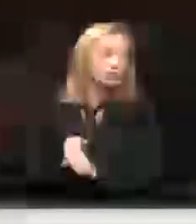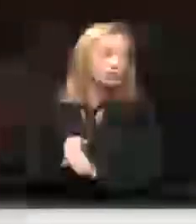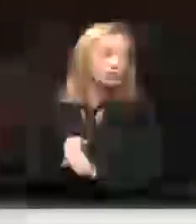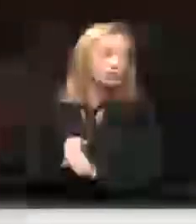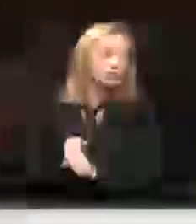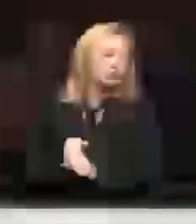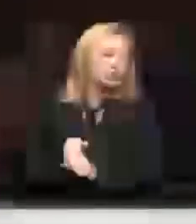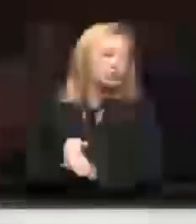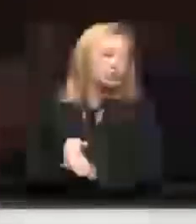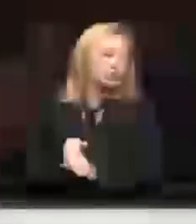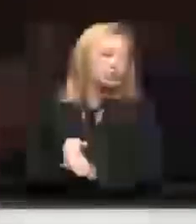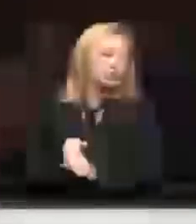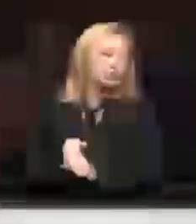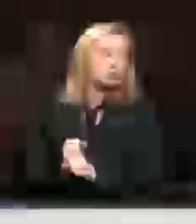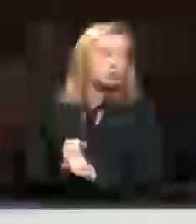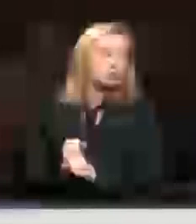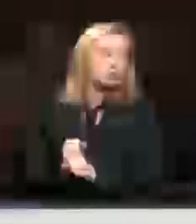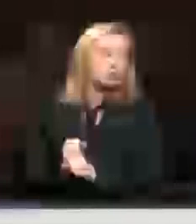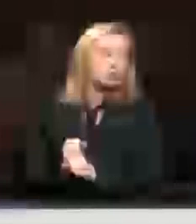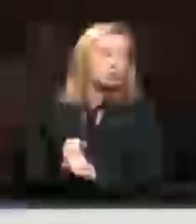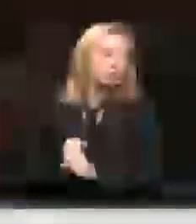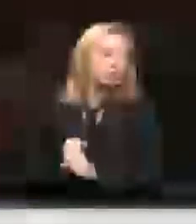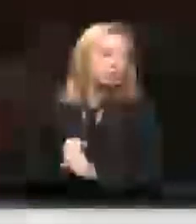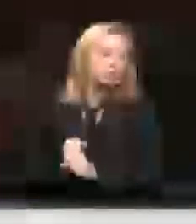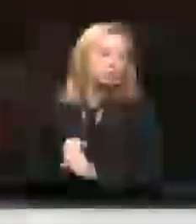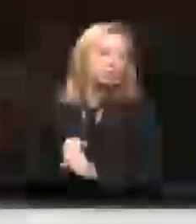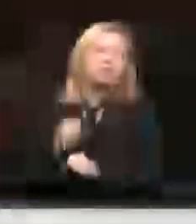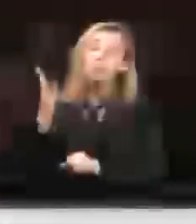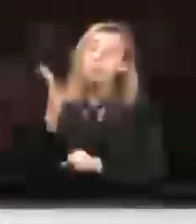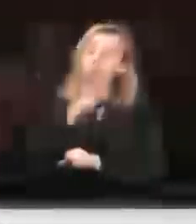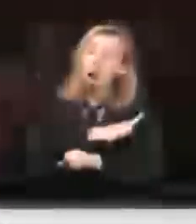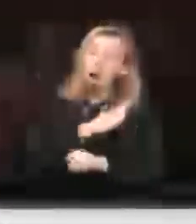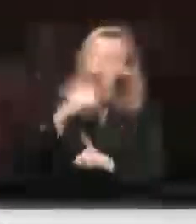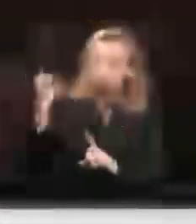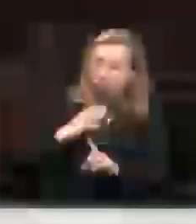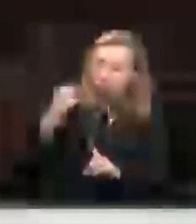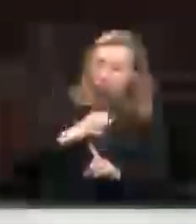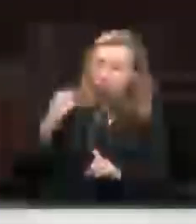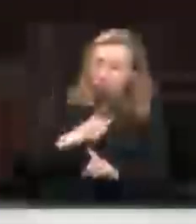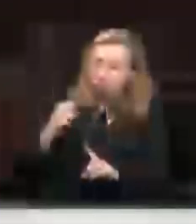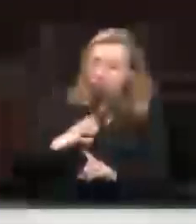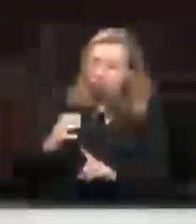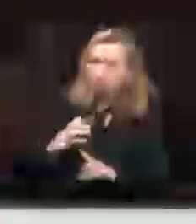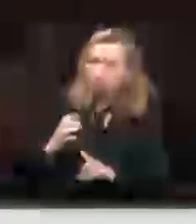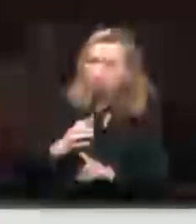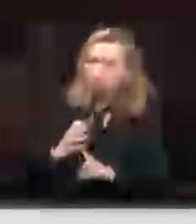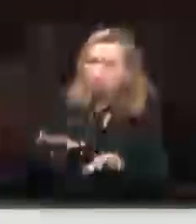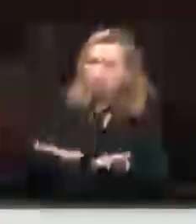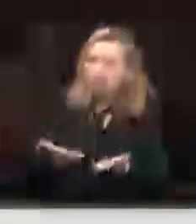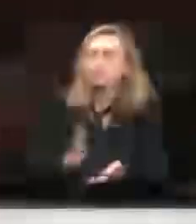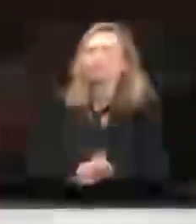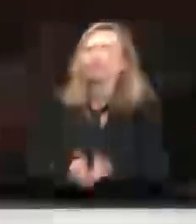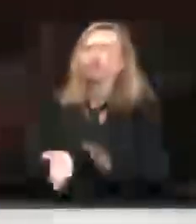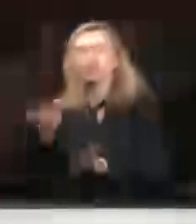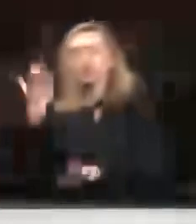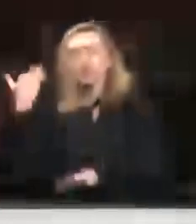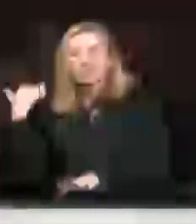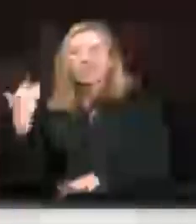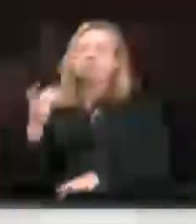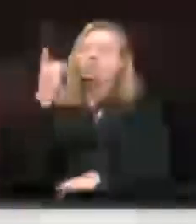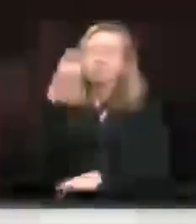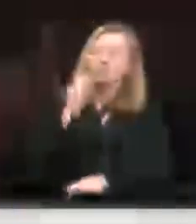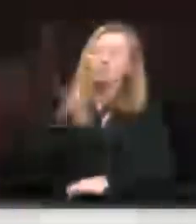suas companhias no passado. E companhias aqui que eu, deputado Luiz Paulo, deputada